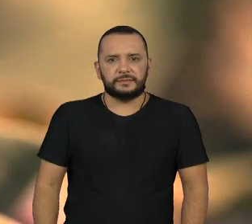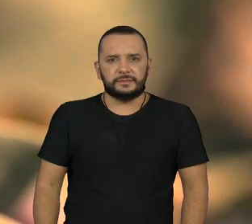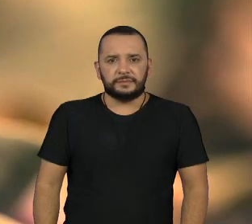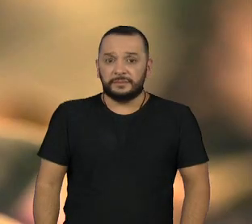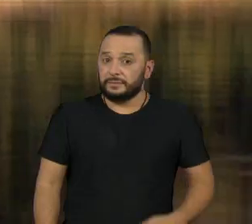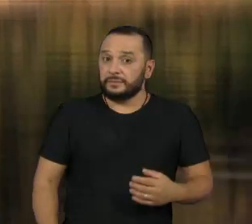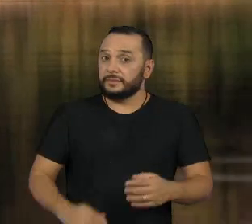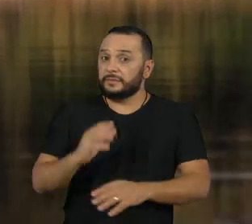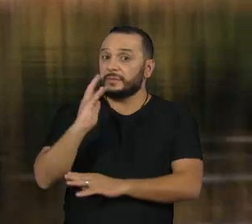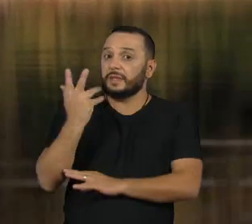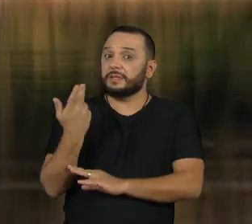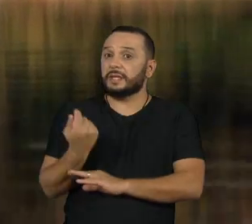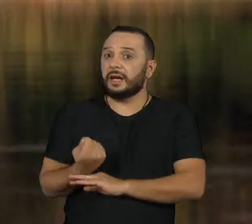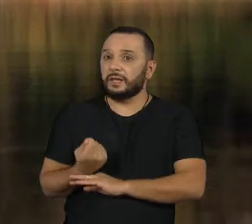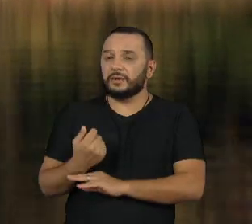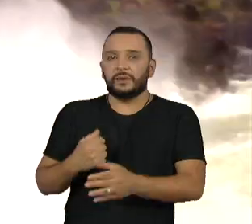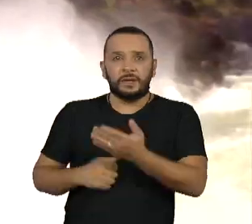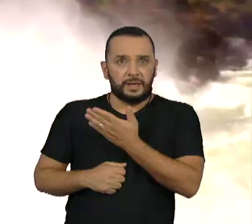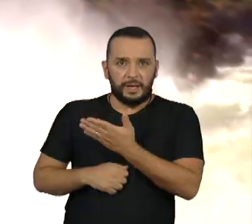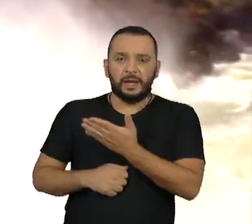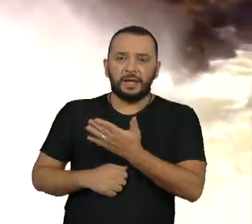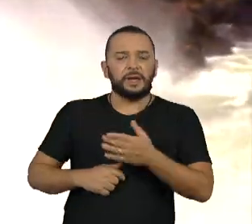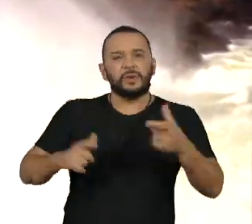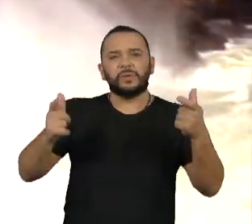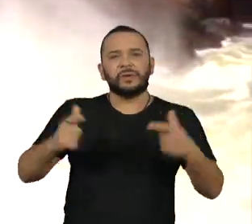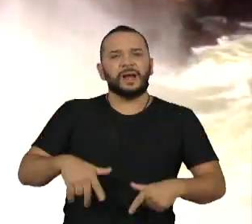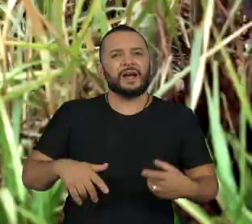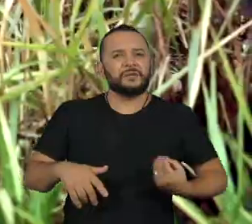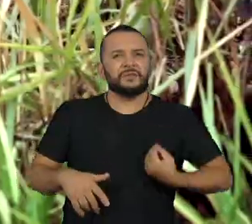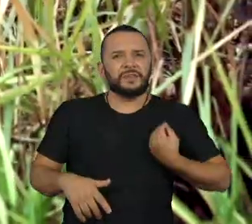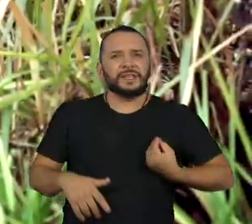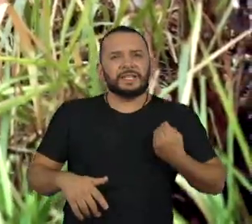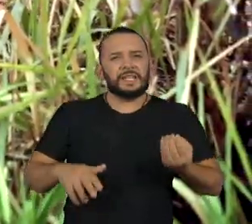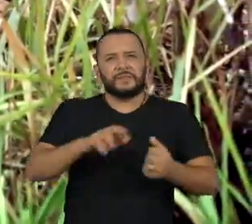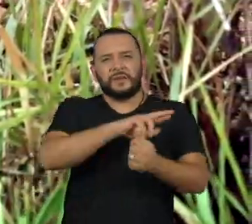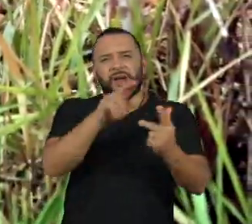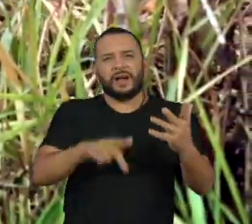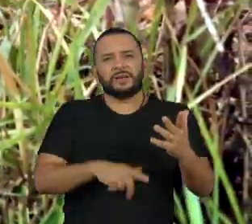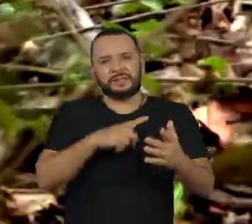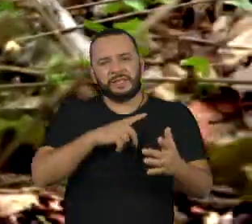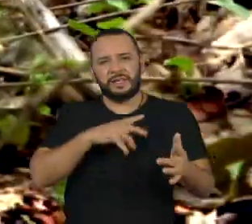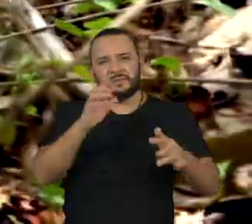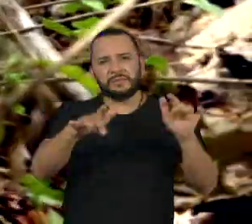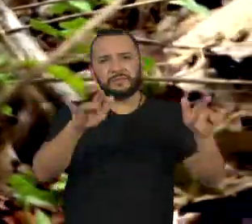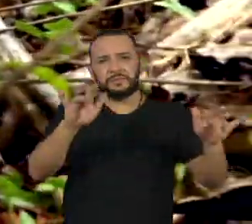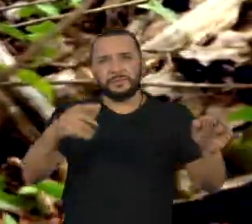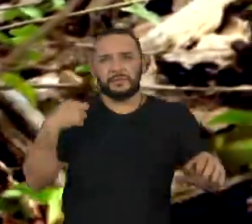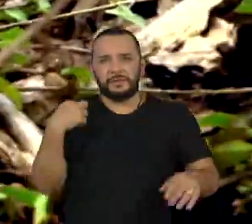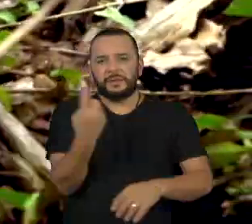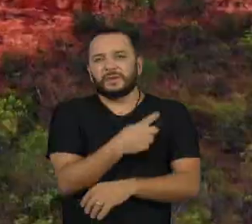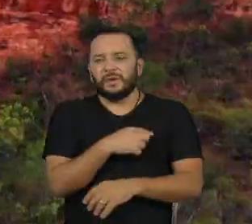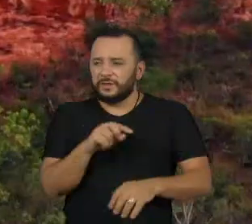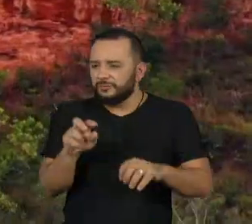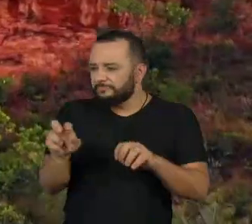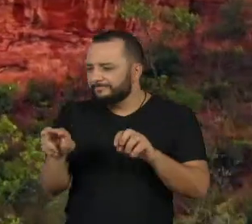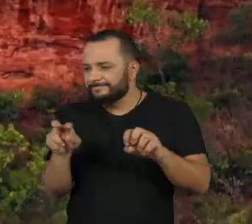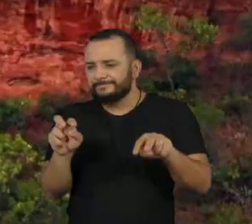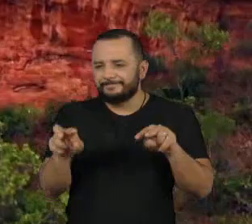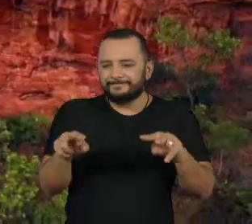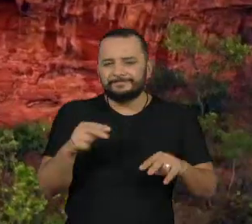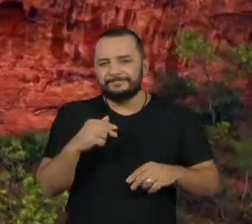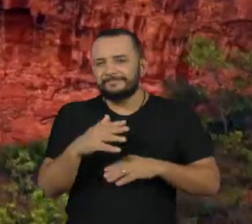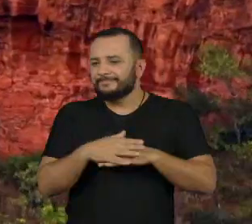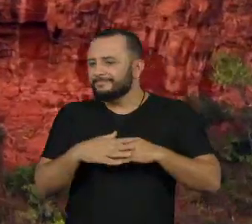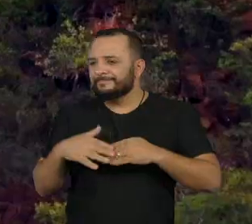O Cerrado, ele é simplesmente a savana mais biodiversa do mundo. Então, a gente costuma olhar com muito carinho para o que